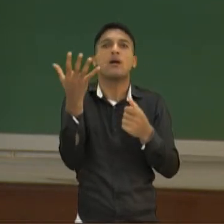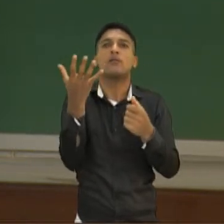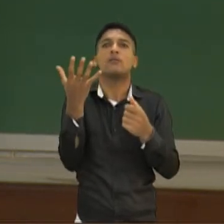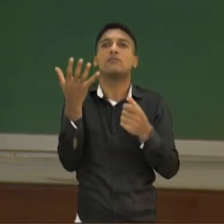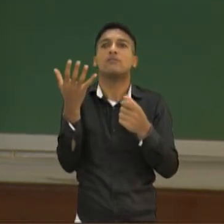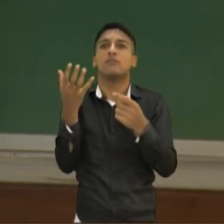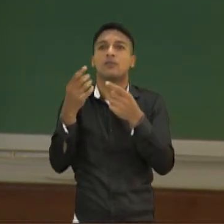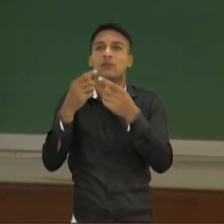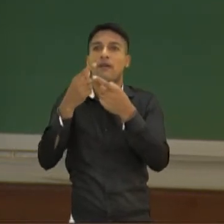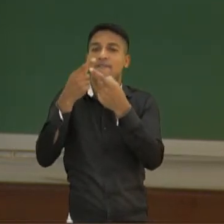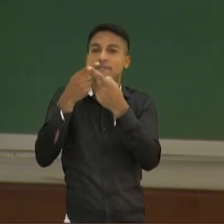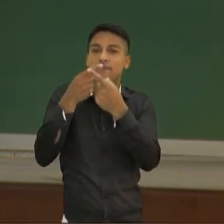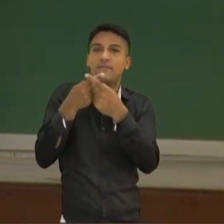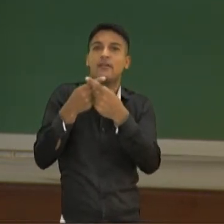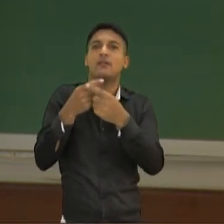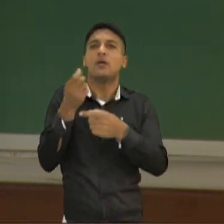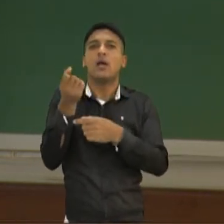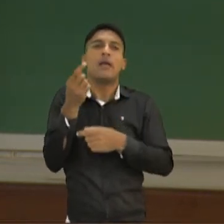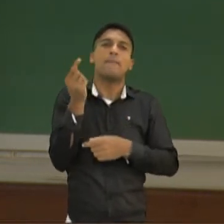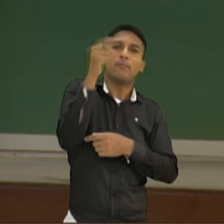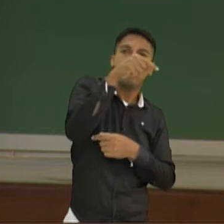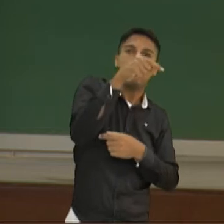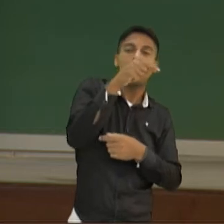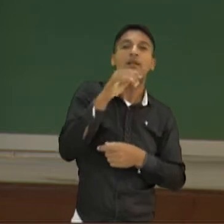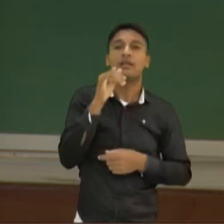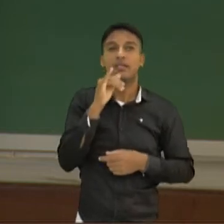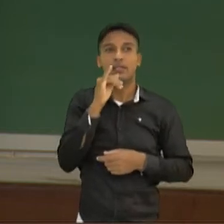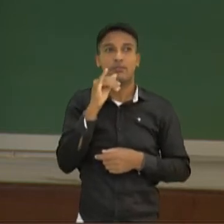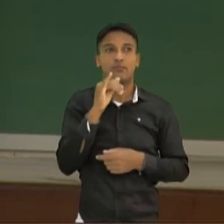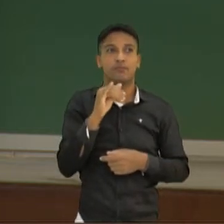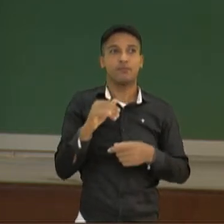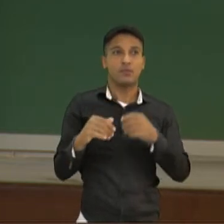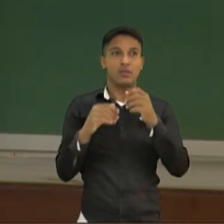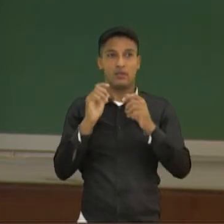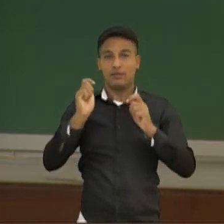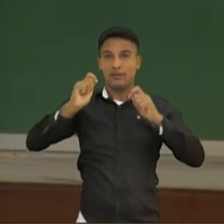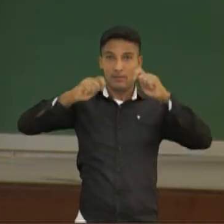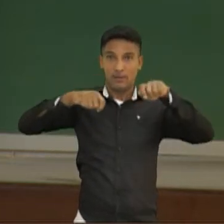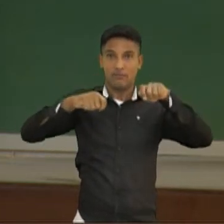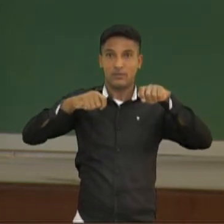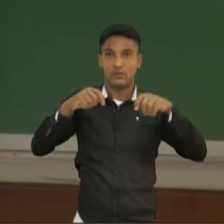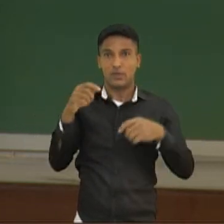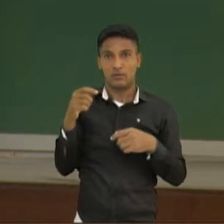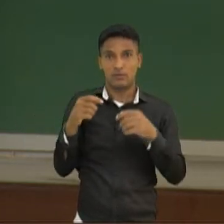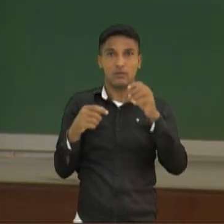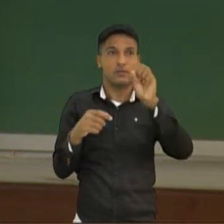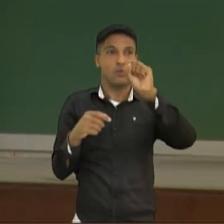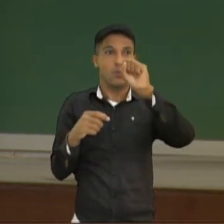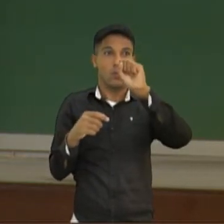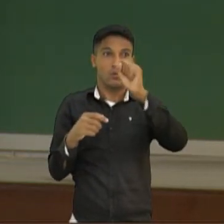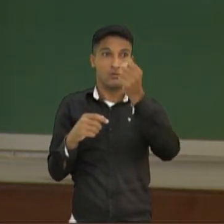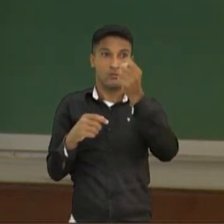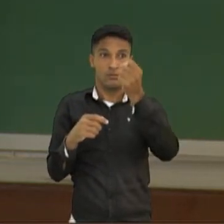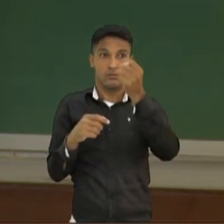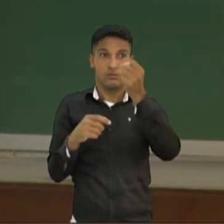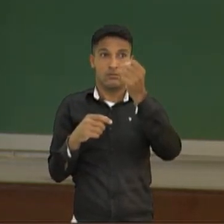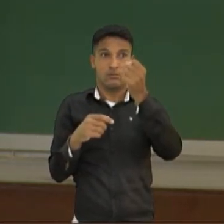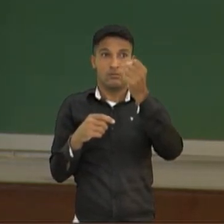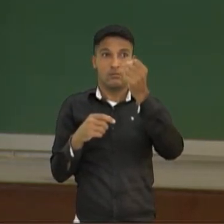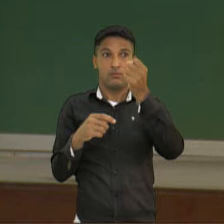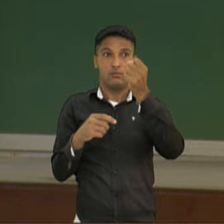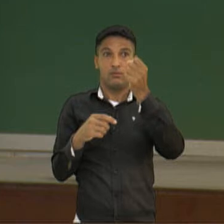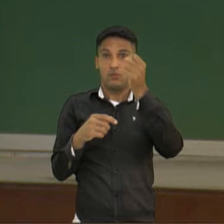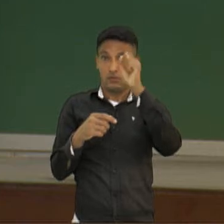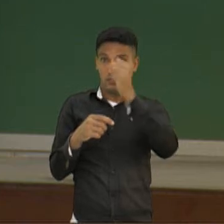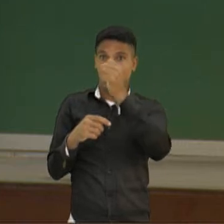fazendo 885 menos 7, menos 7, menos 7. Quantos menos 7 eu teria feito que caberiam aqui para